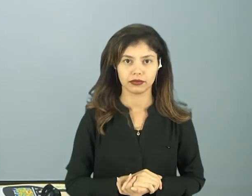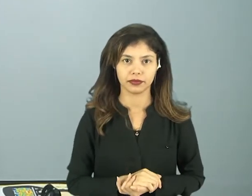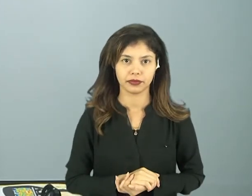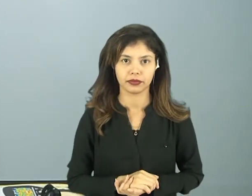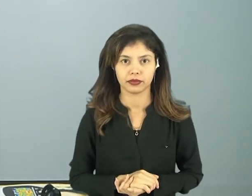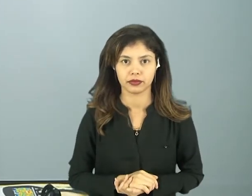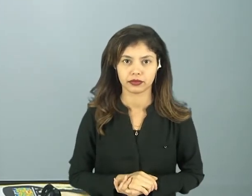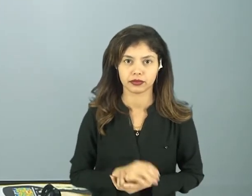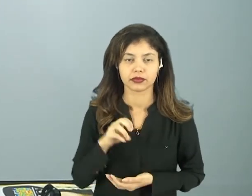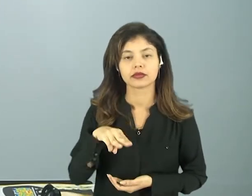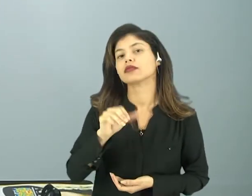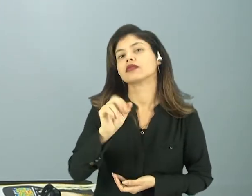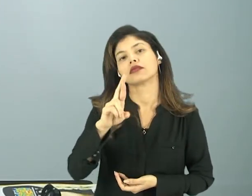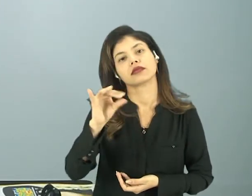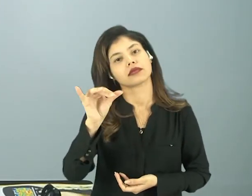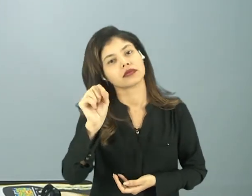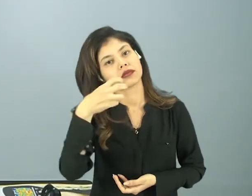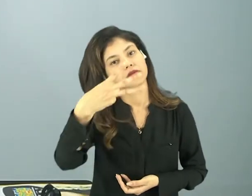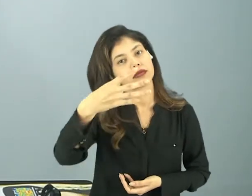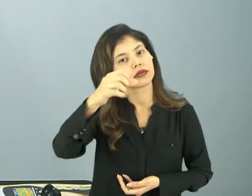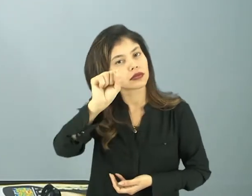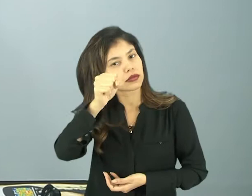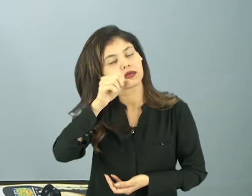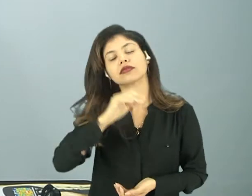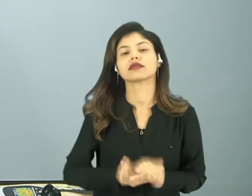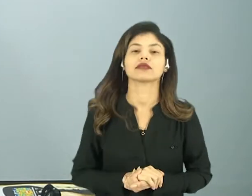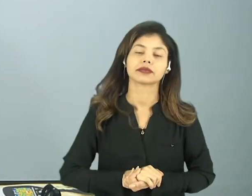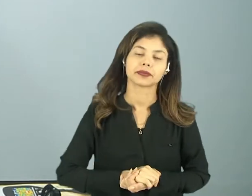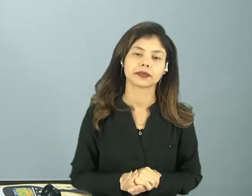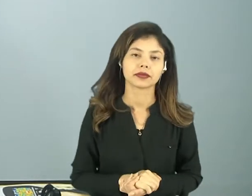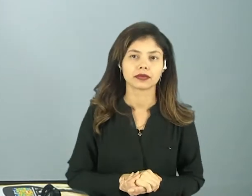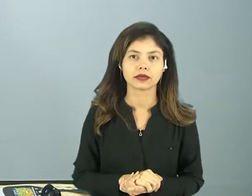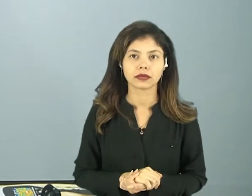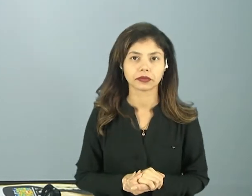Então, é Marcos que marcou 38 graus de febre.